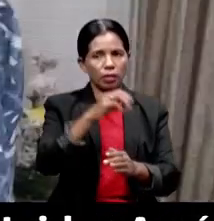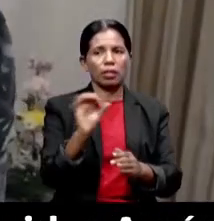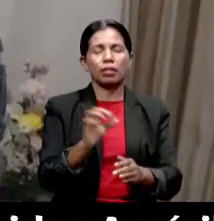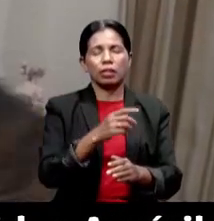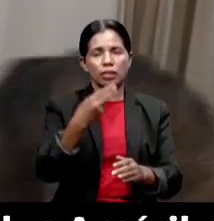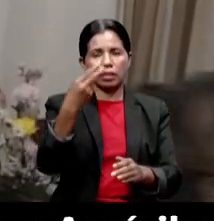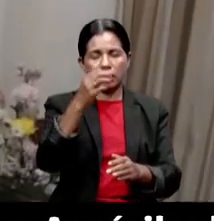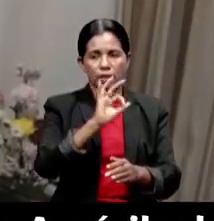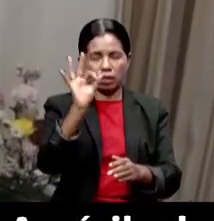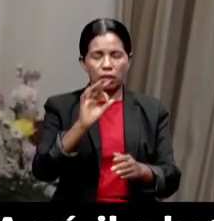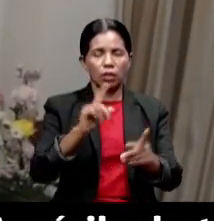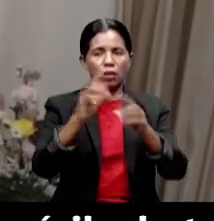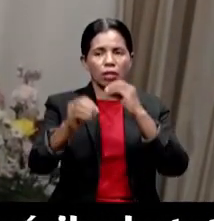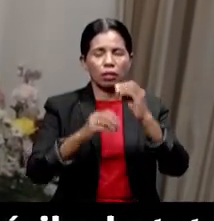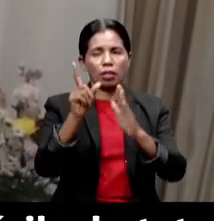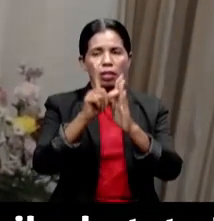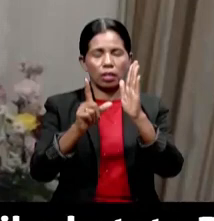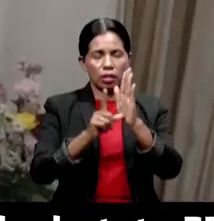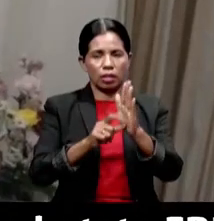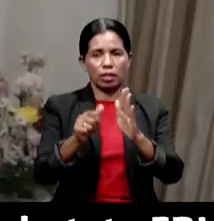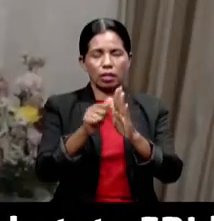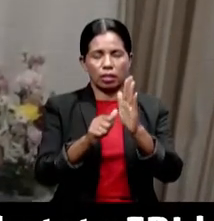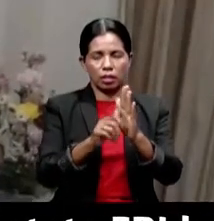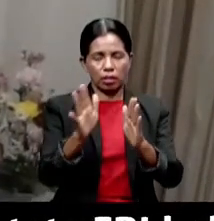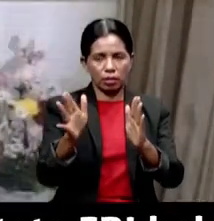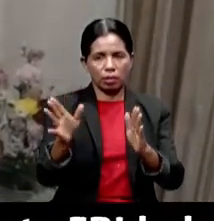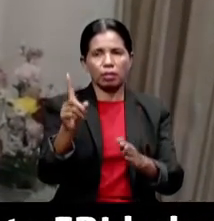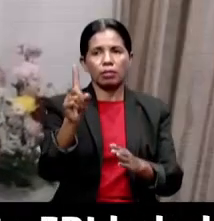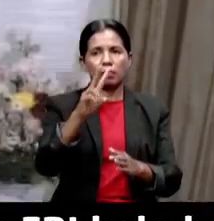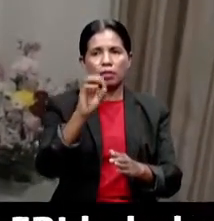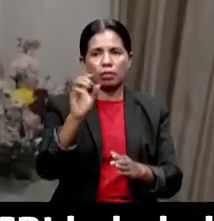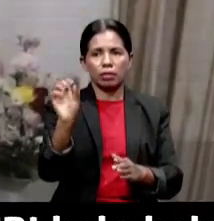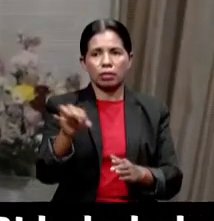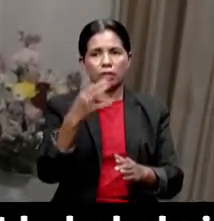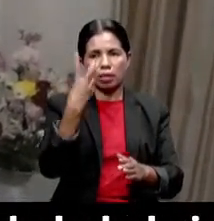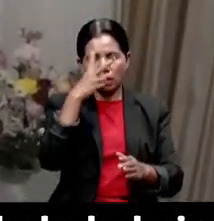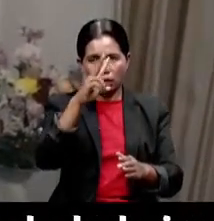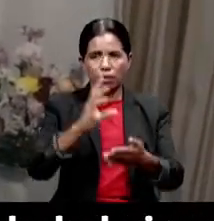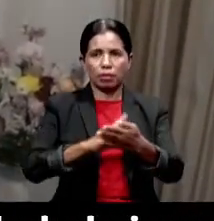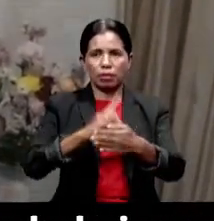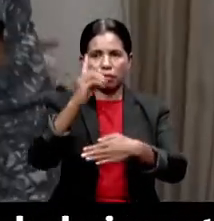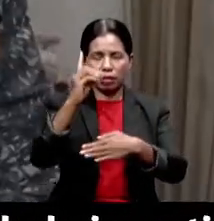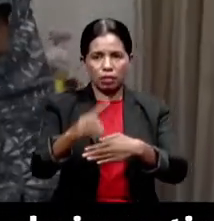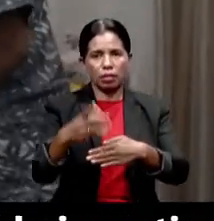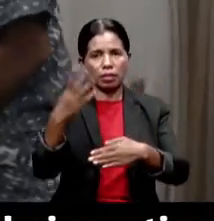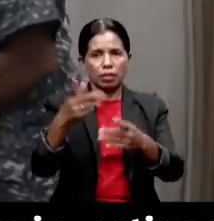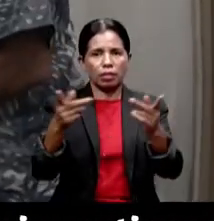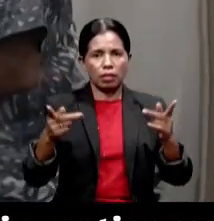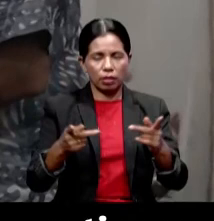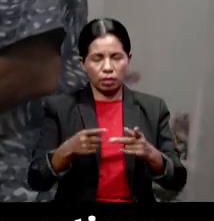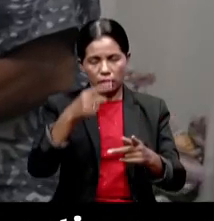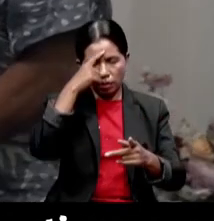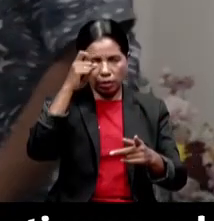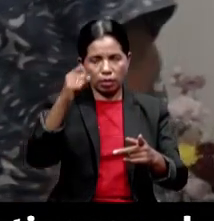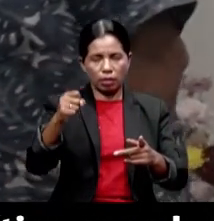né? Rodicualia com a lei artigo Limanulo, barra Rihun Rua, Sanulo Resinen, né? Bem-hareliu para desenvolvimento e a área rural,